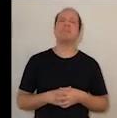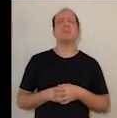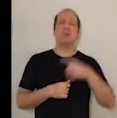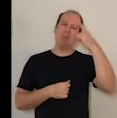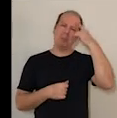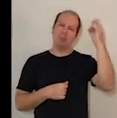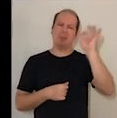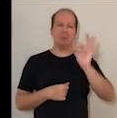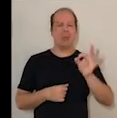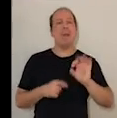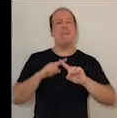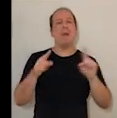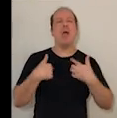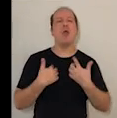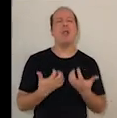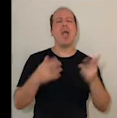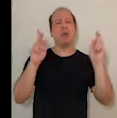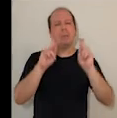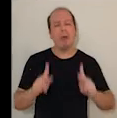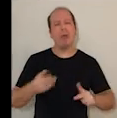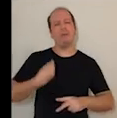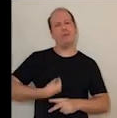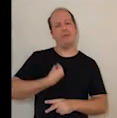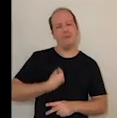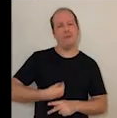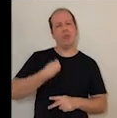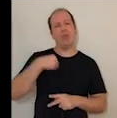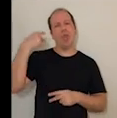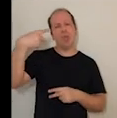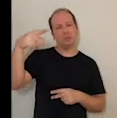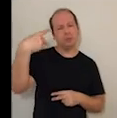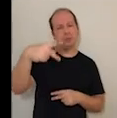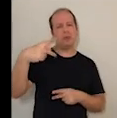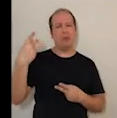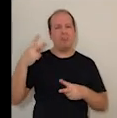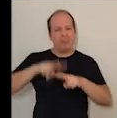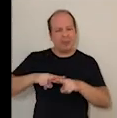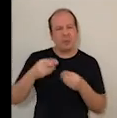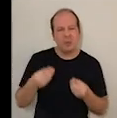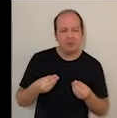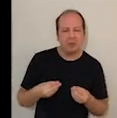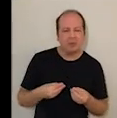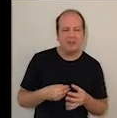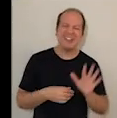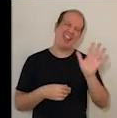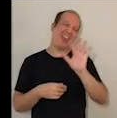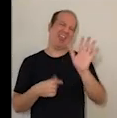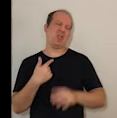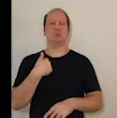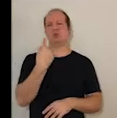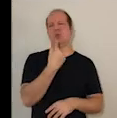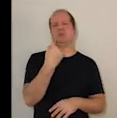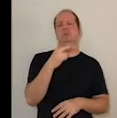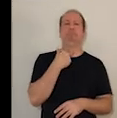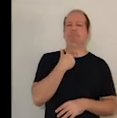mas quero viver em paz com a humanidade. Pregue sua peça sozinho. Sozinho? Não, sozinho não posso. Não posso,